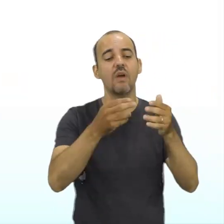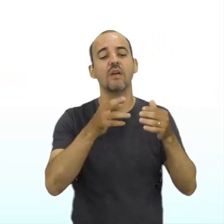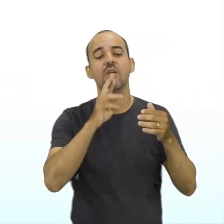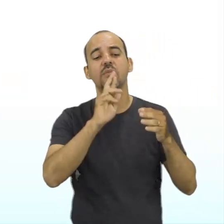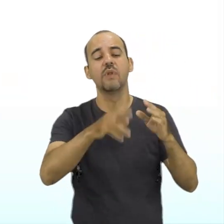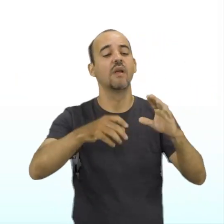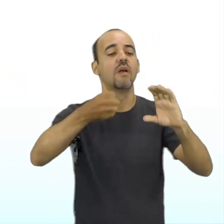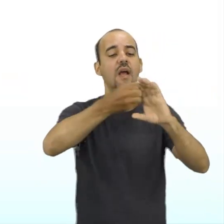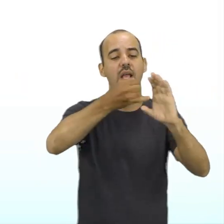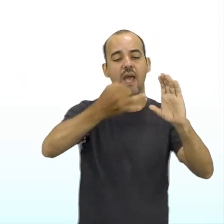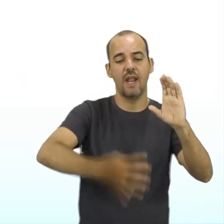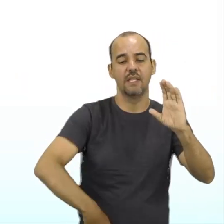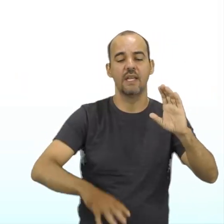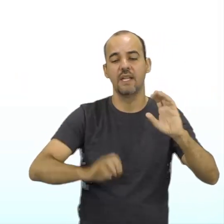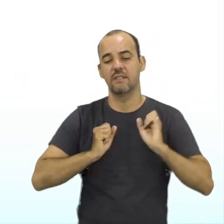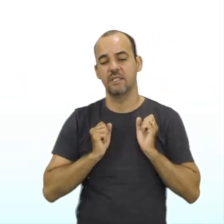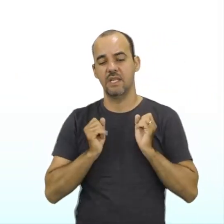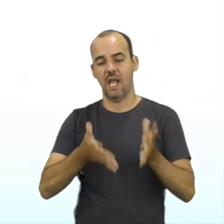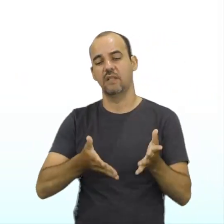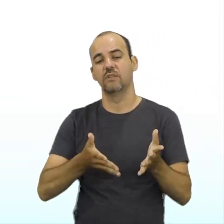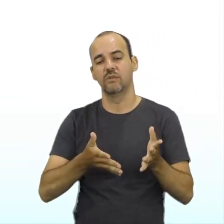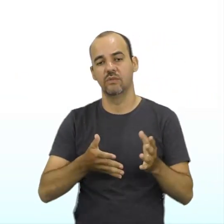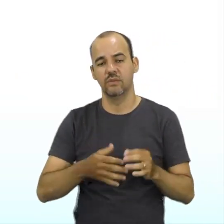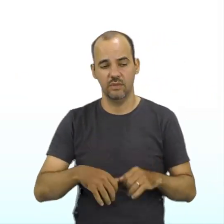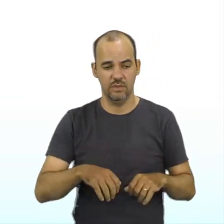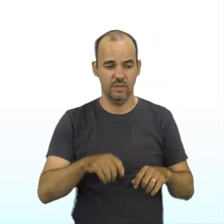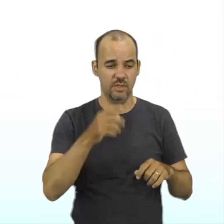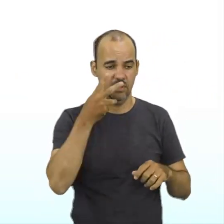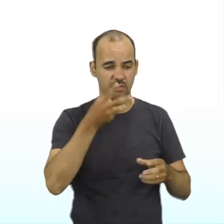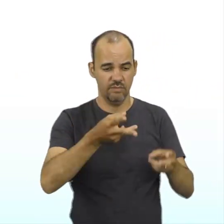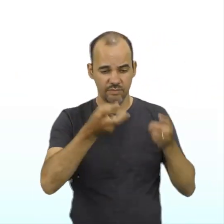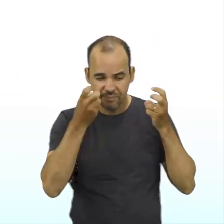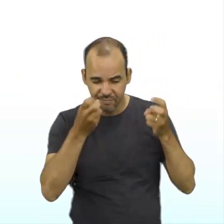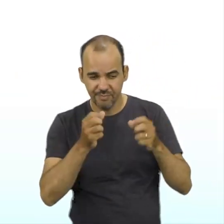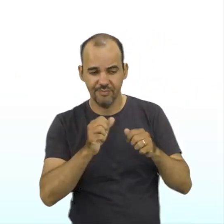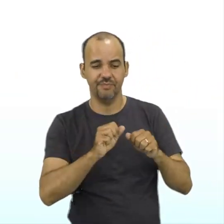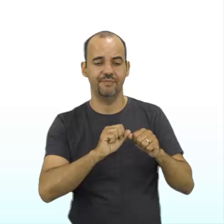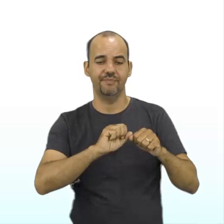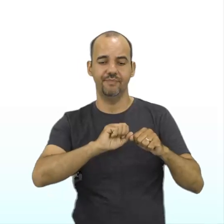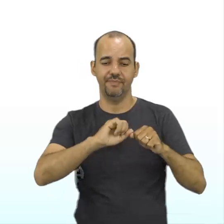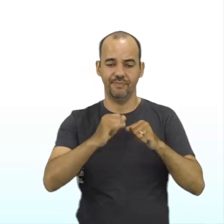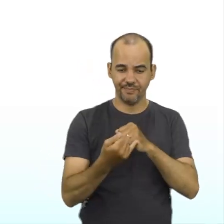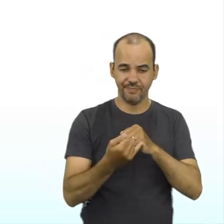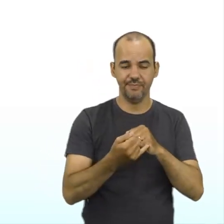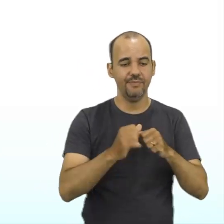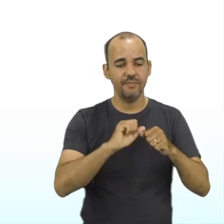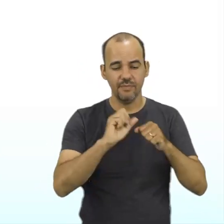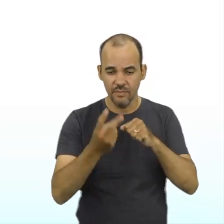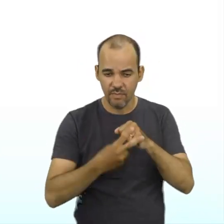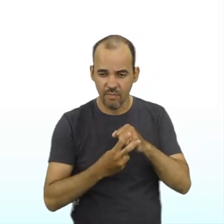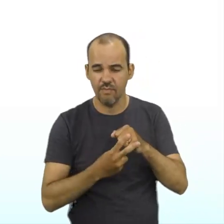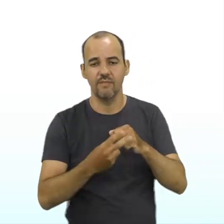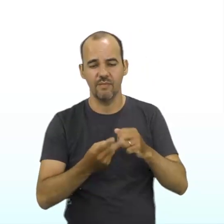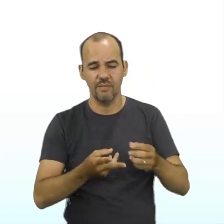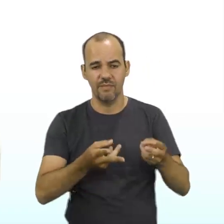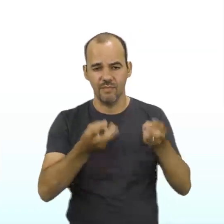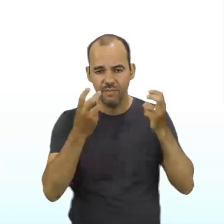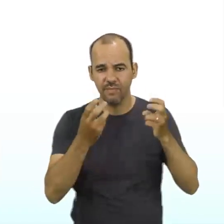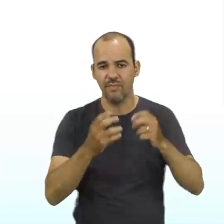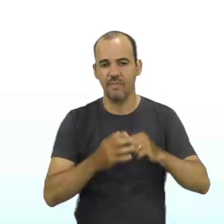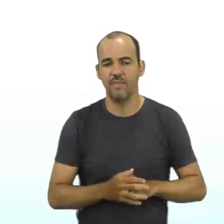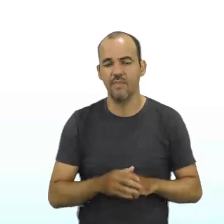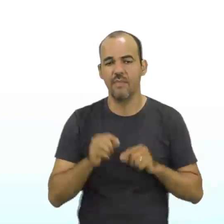gente viu que os advérbios também afirmam, né? Servem para afirmação. Então, dentro disso, a gente vai ver que temos lá